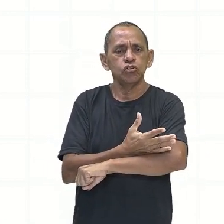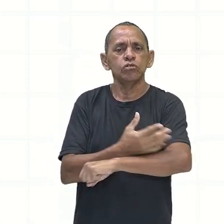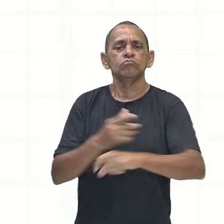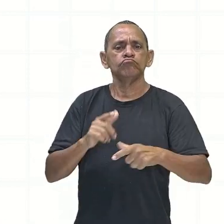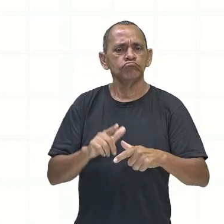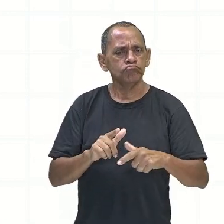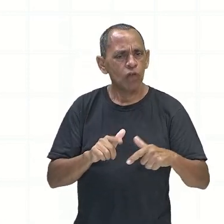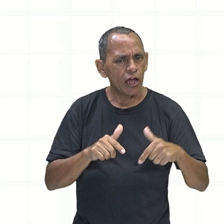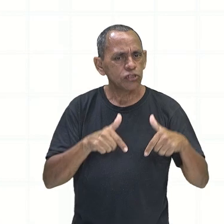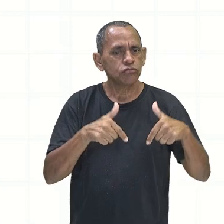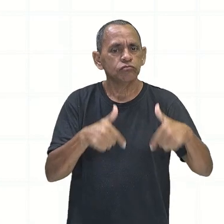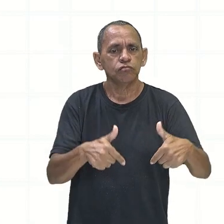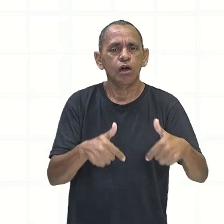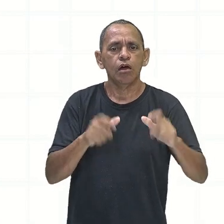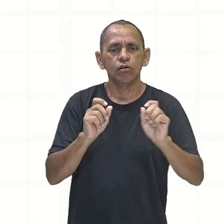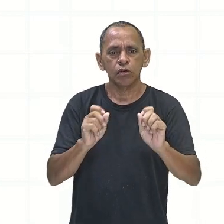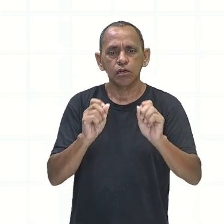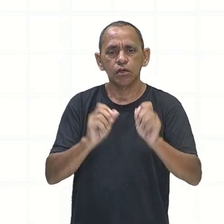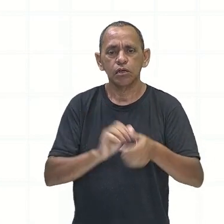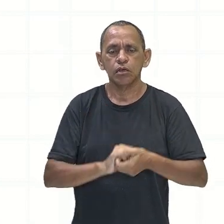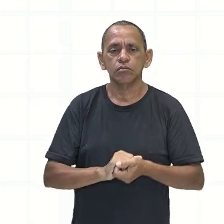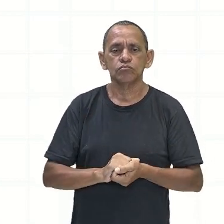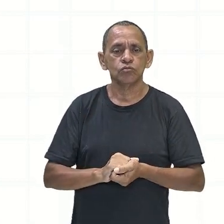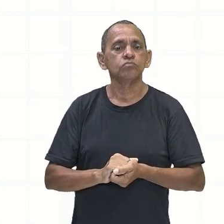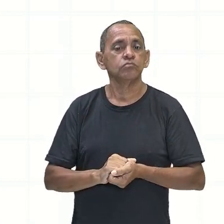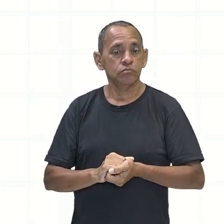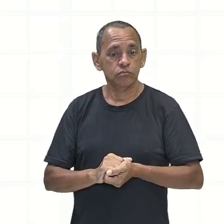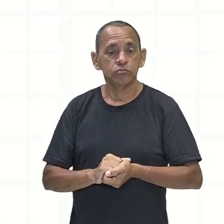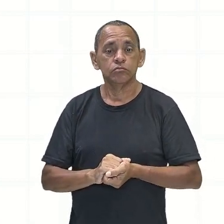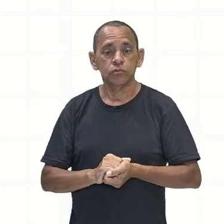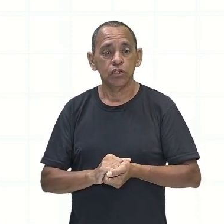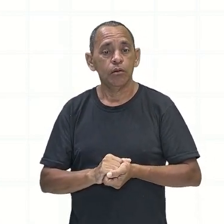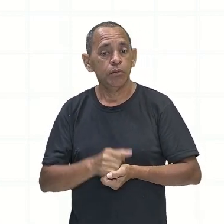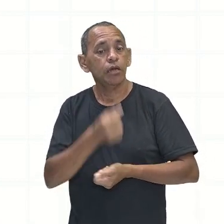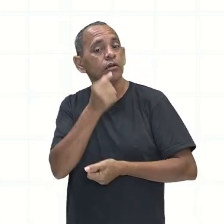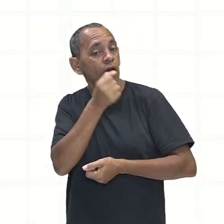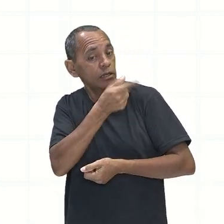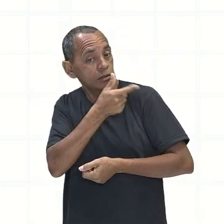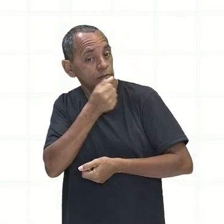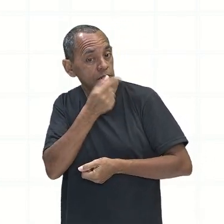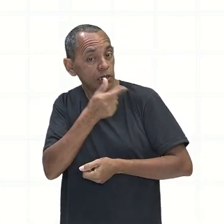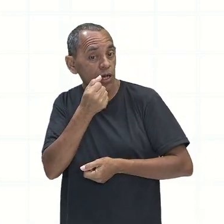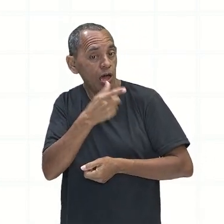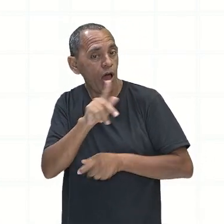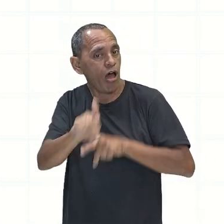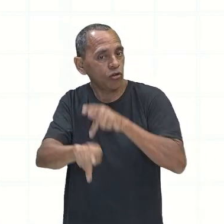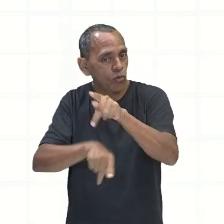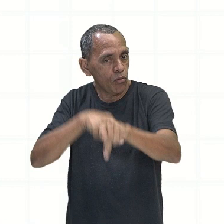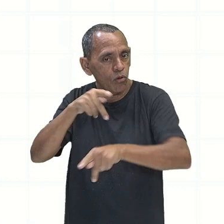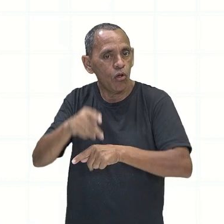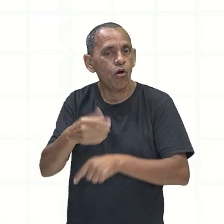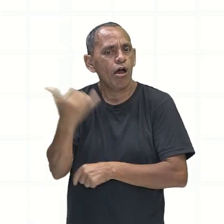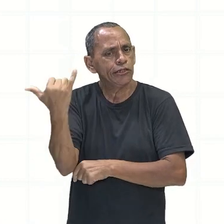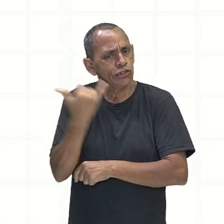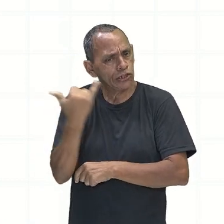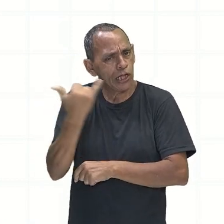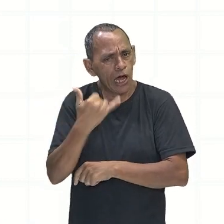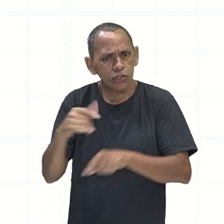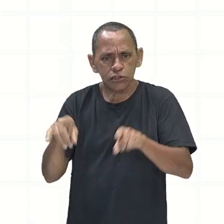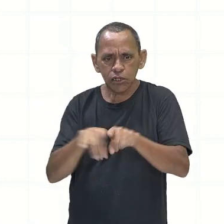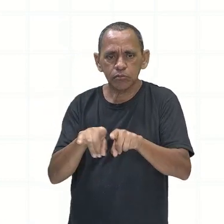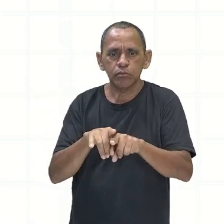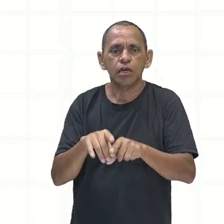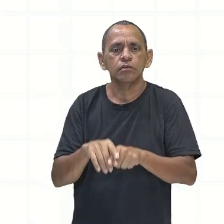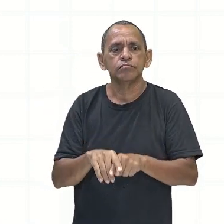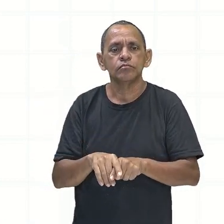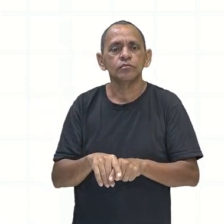emoções, não é? Os ditados populares, também as anedotas, né? Para ter aquele efeito de sentido para fazer a pessoa rir, não é?